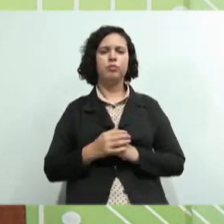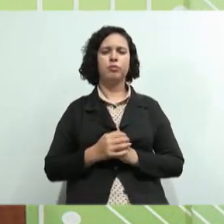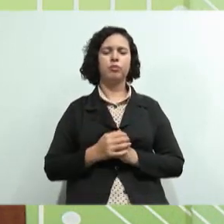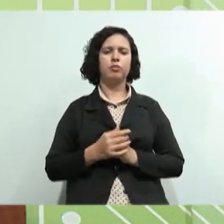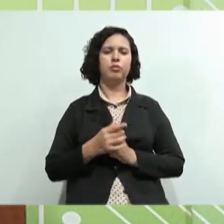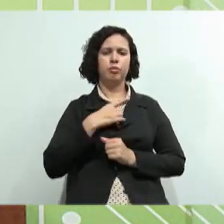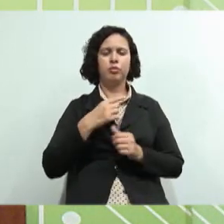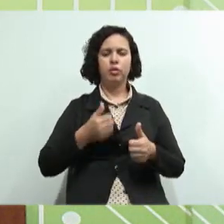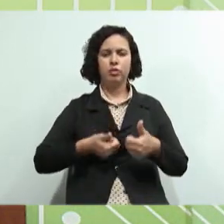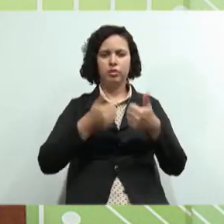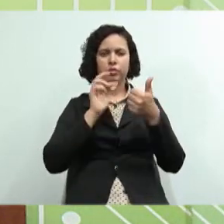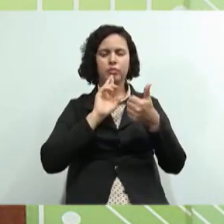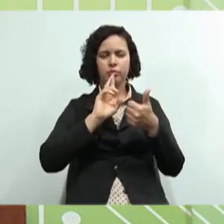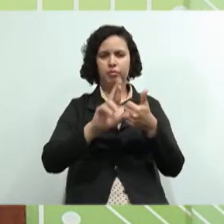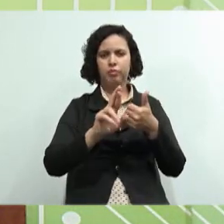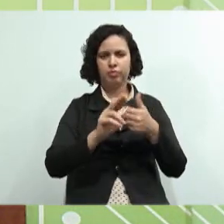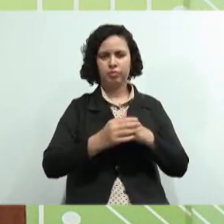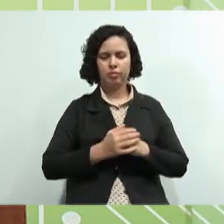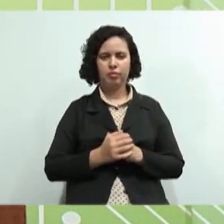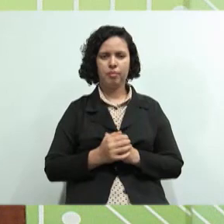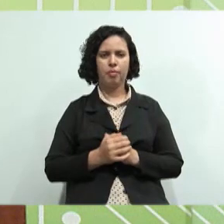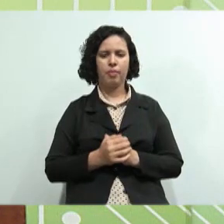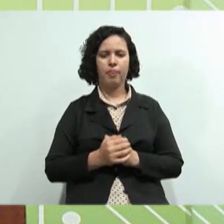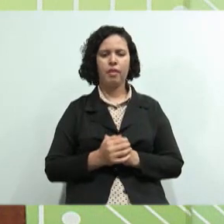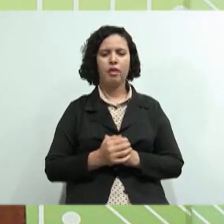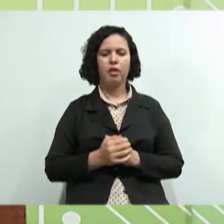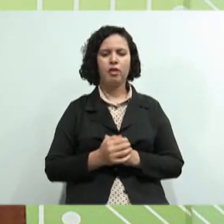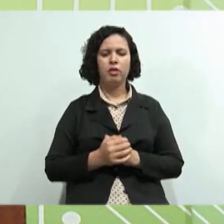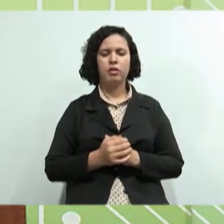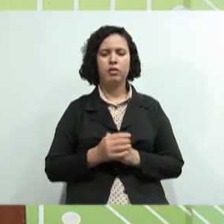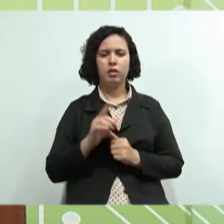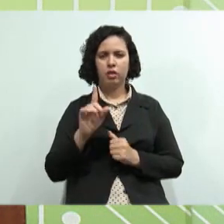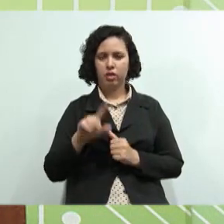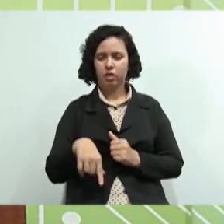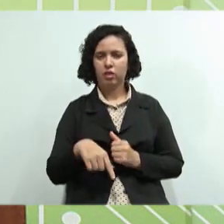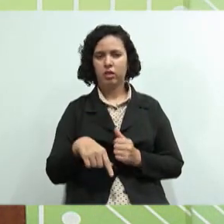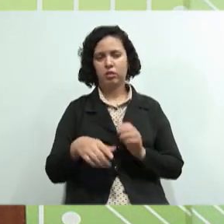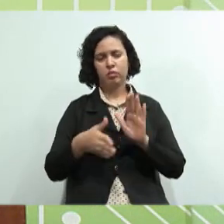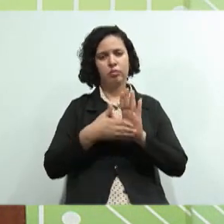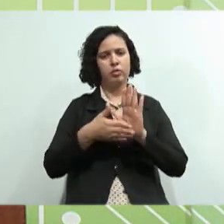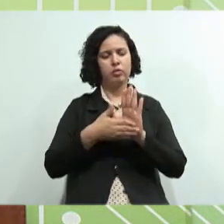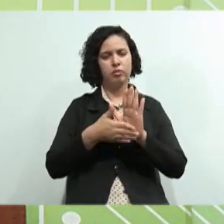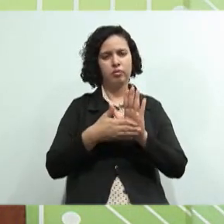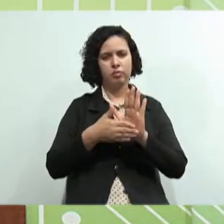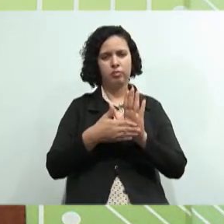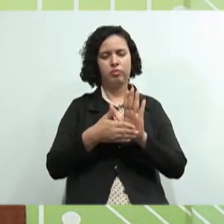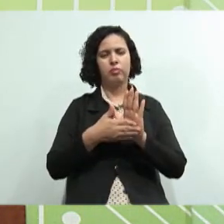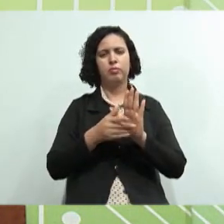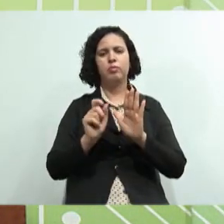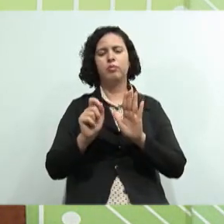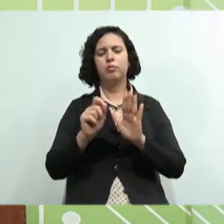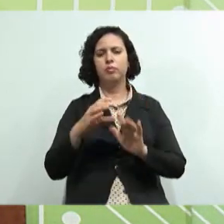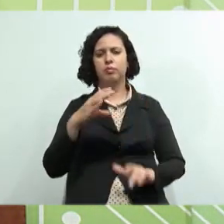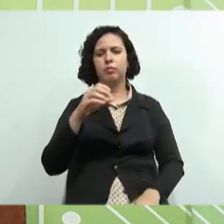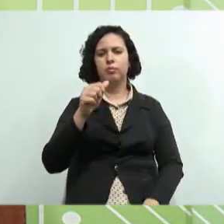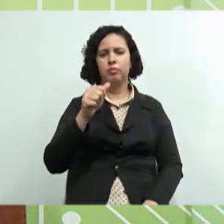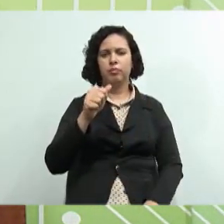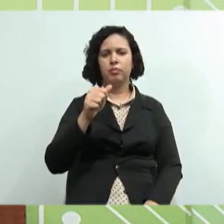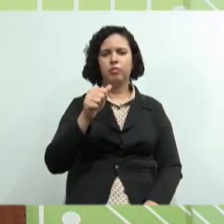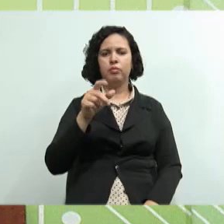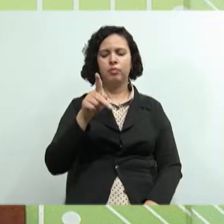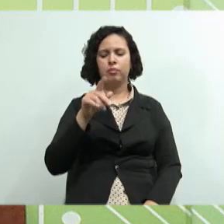melhores resultados, melhores rendimentos. Então, essa é uma proposta extremamente capitalista, de trazer as pessoas para o desenvolvimento capitalista, mas